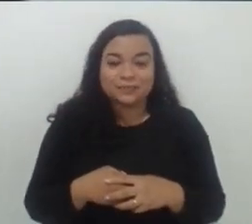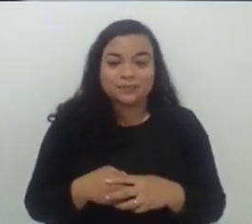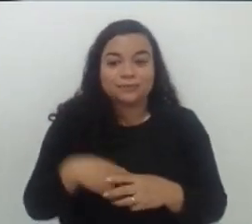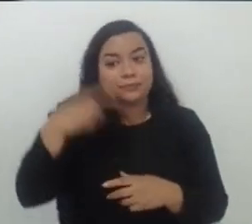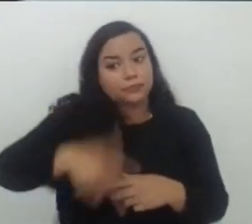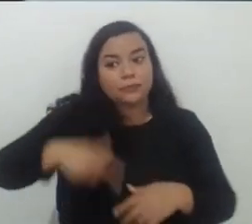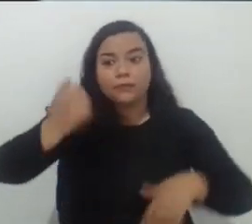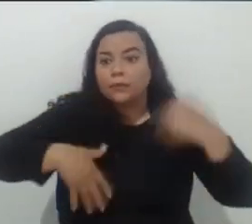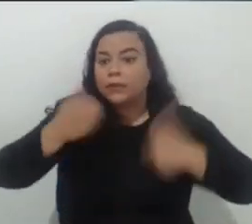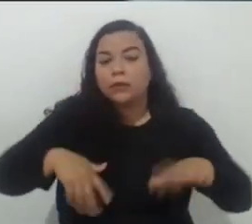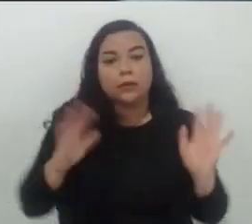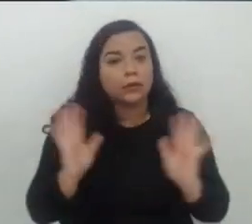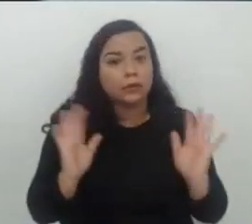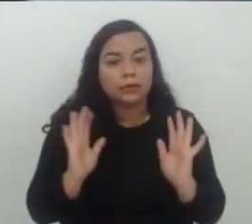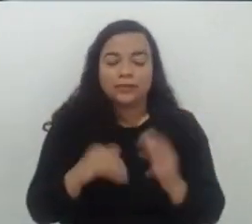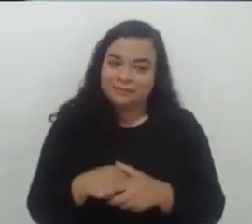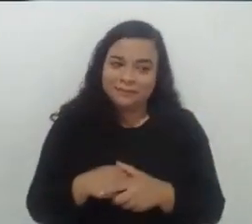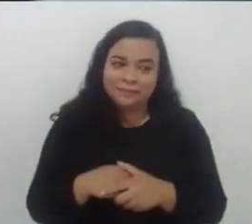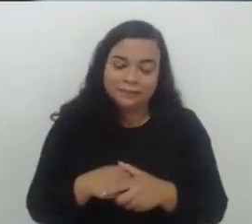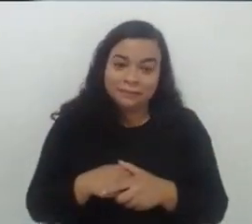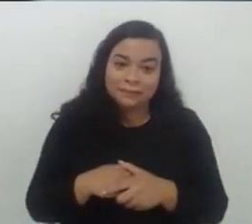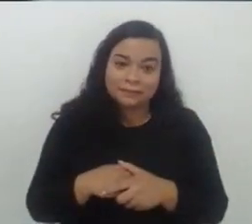pessoalmente nenhuma proposição.